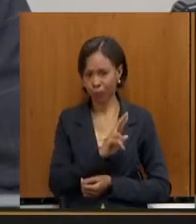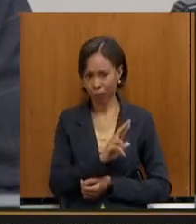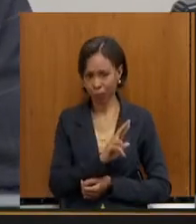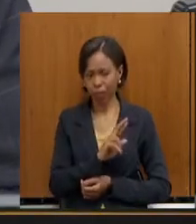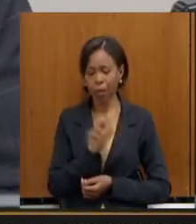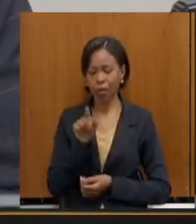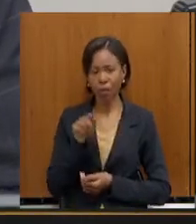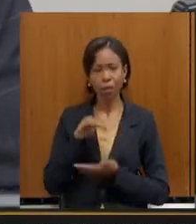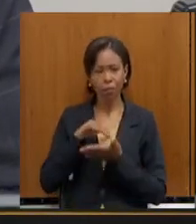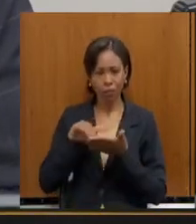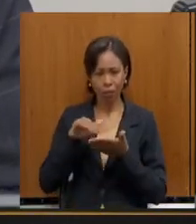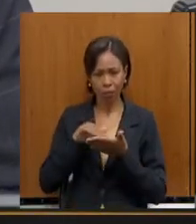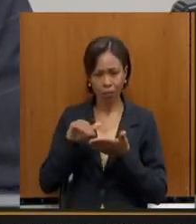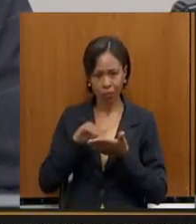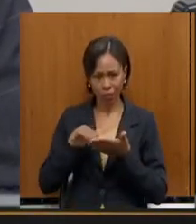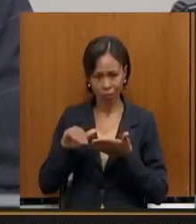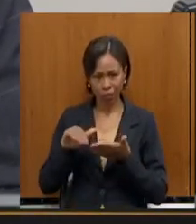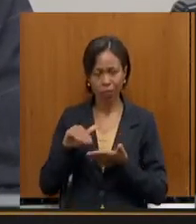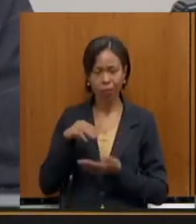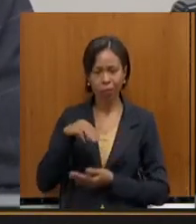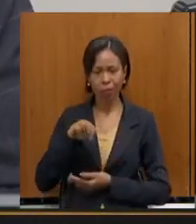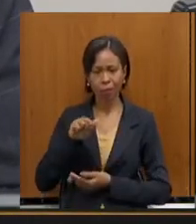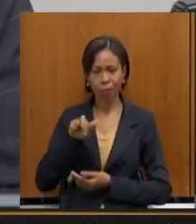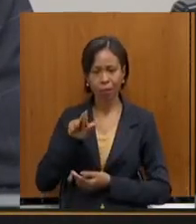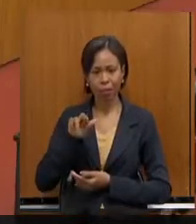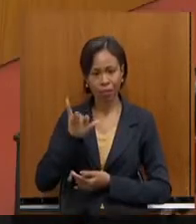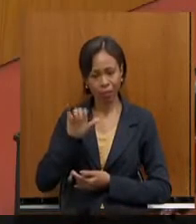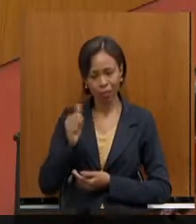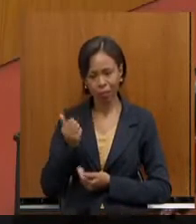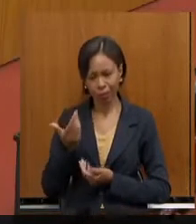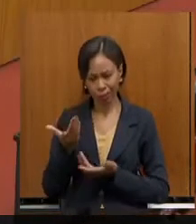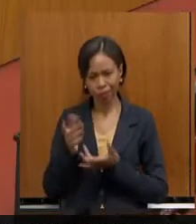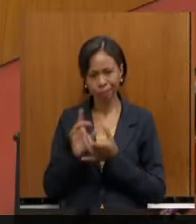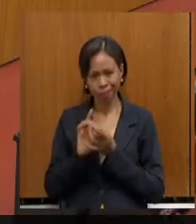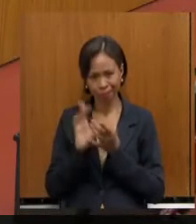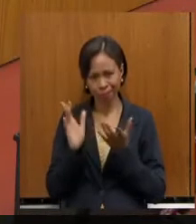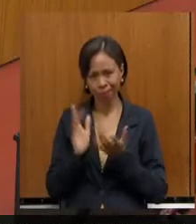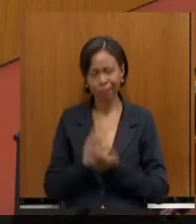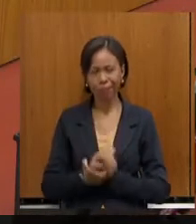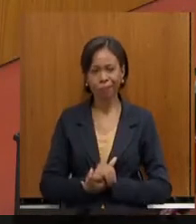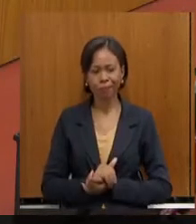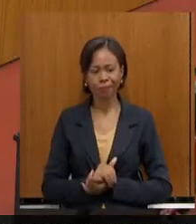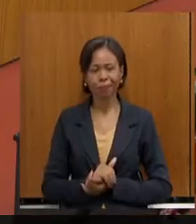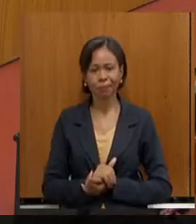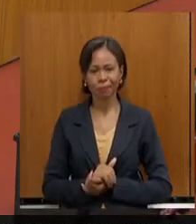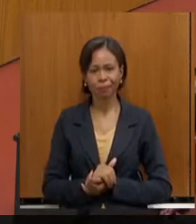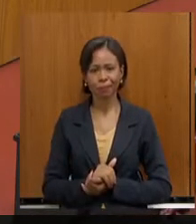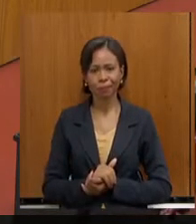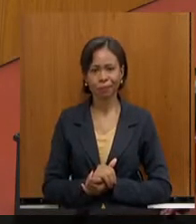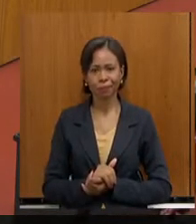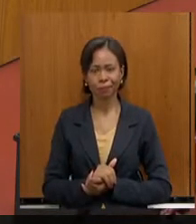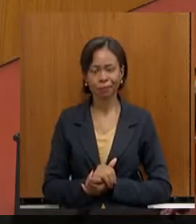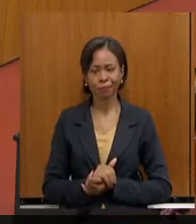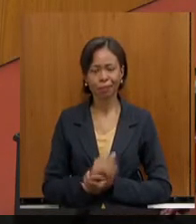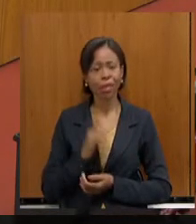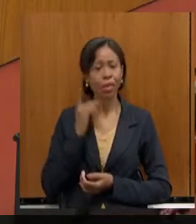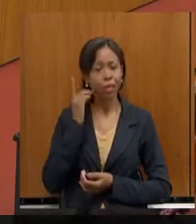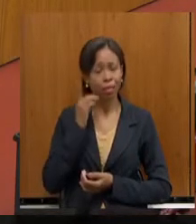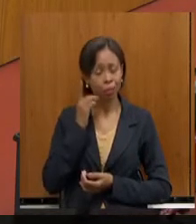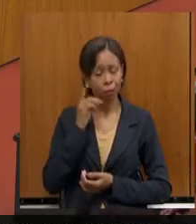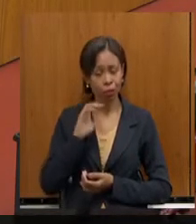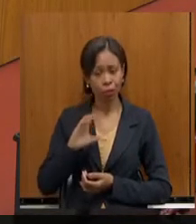excelência secretária de Meio Ambiente Marília é obrigada a deputada pelas suas